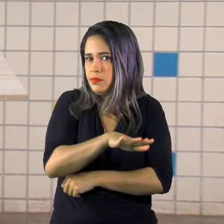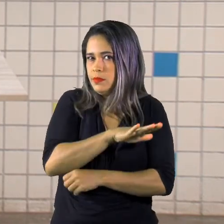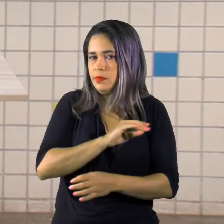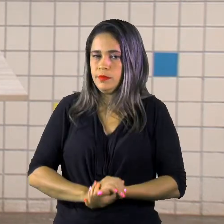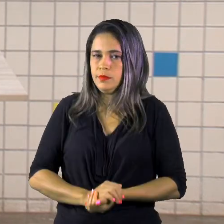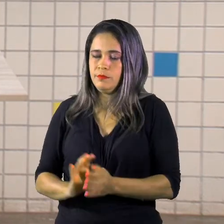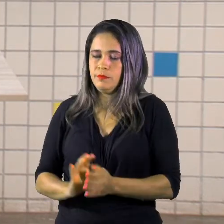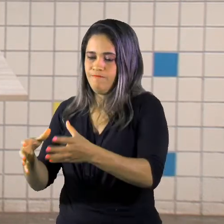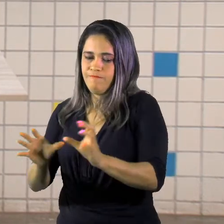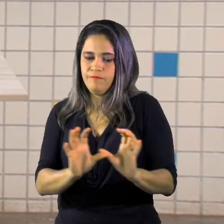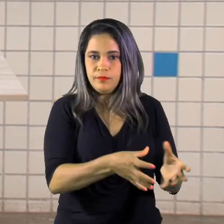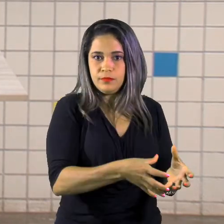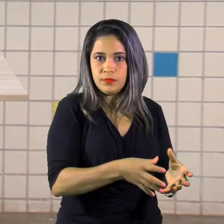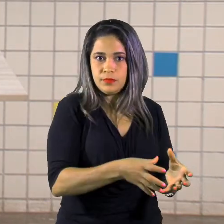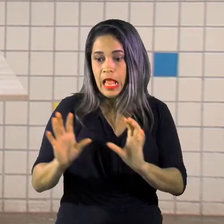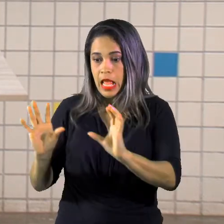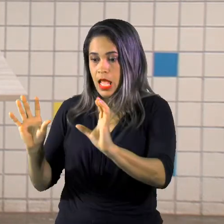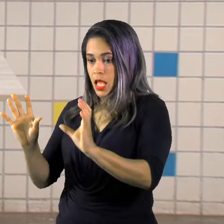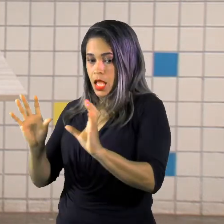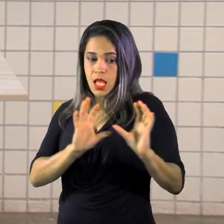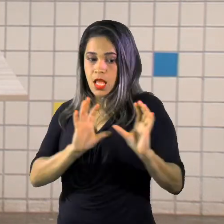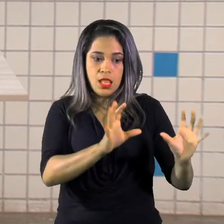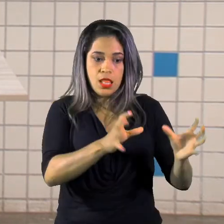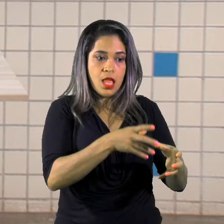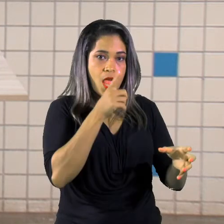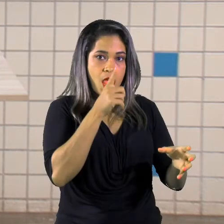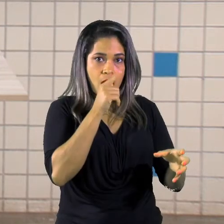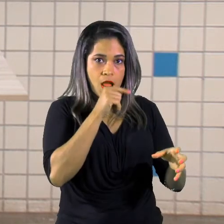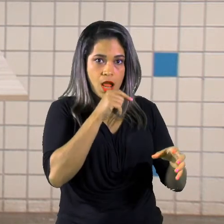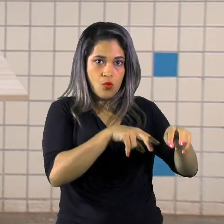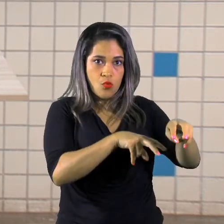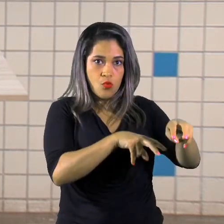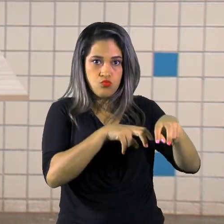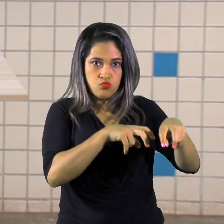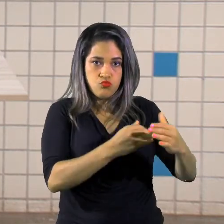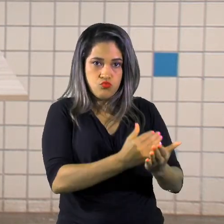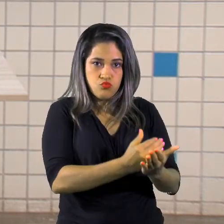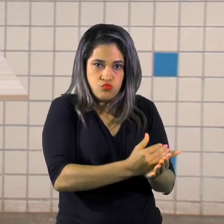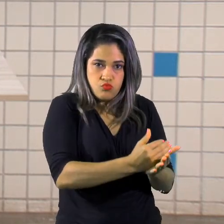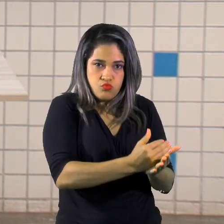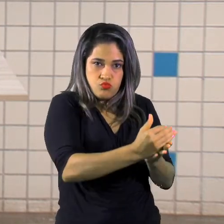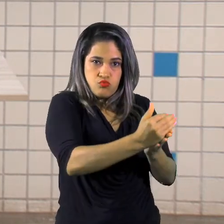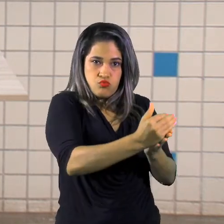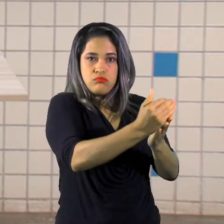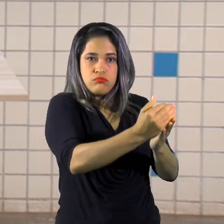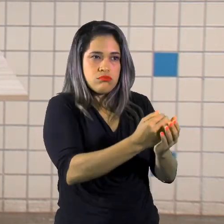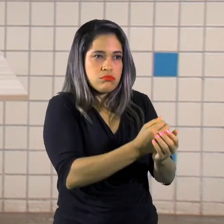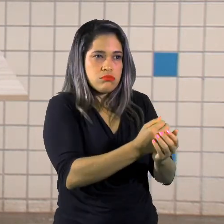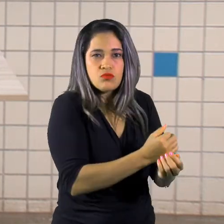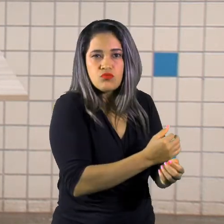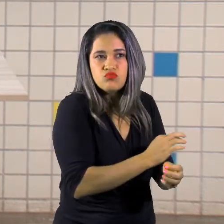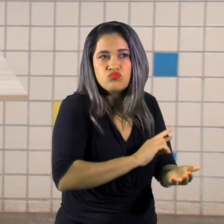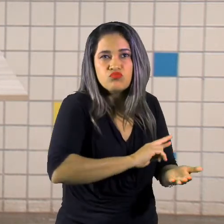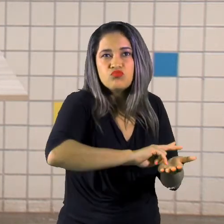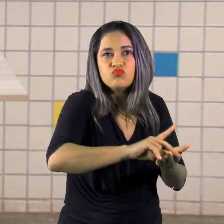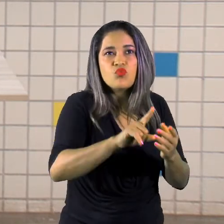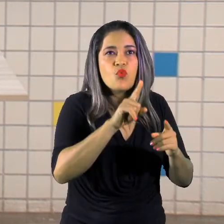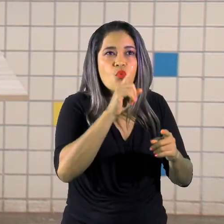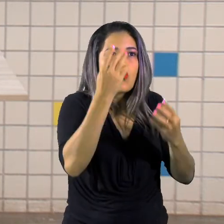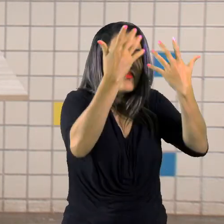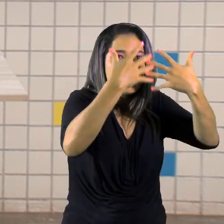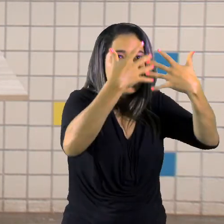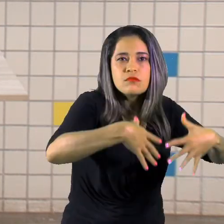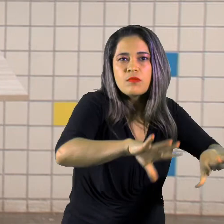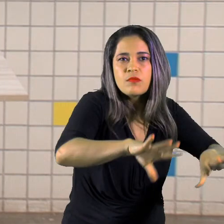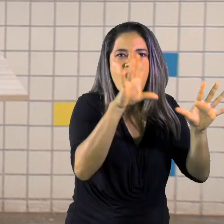espaço rural, abram-se minas e começa a exploração dos recursos naturais de maneira muito mais rápida, porque